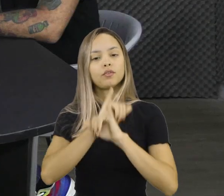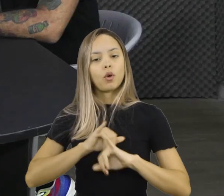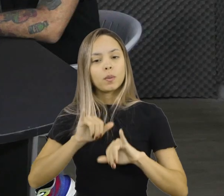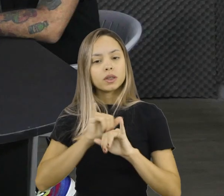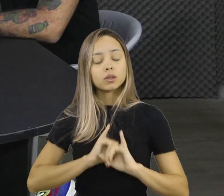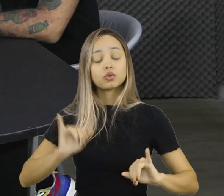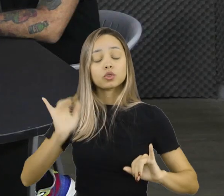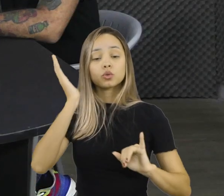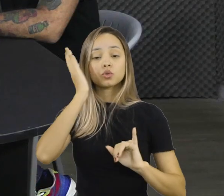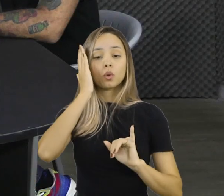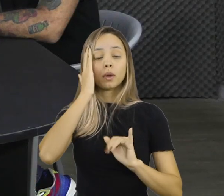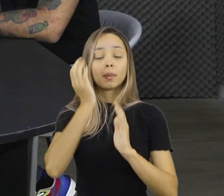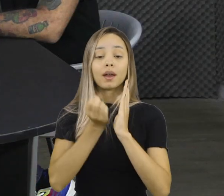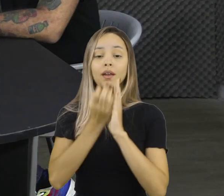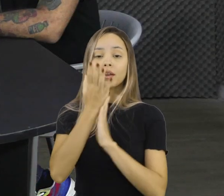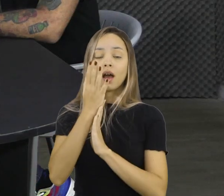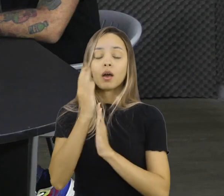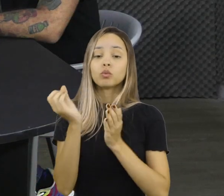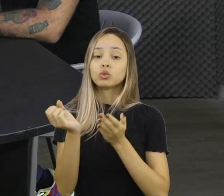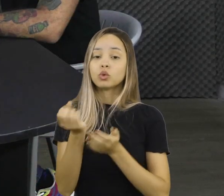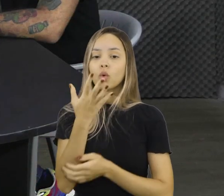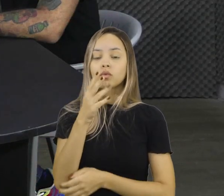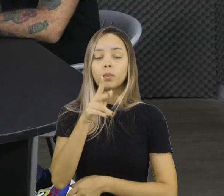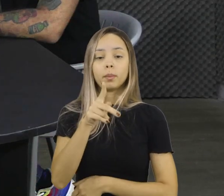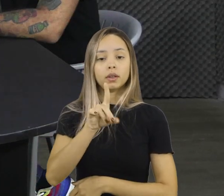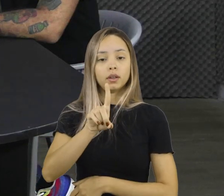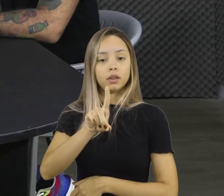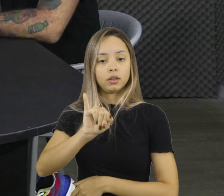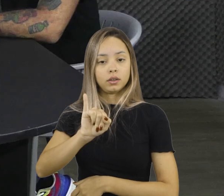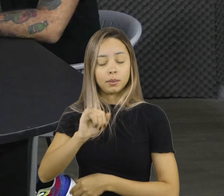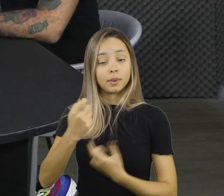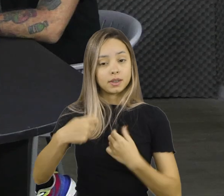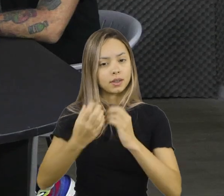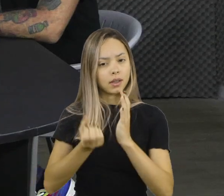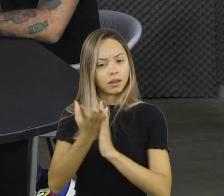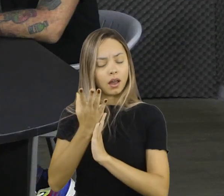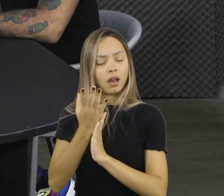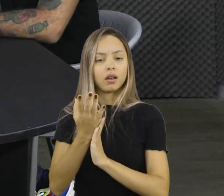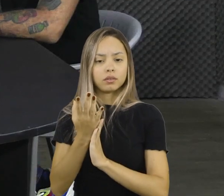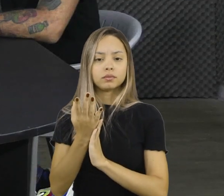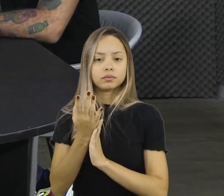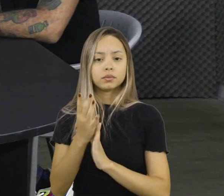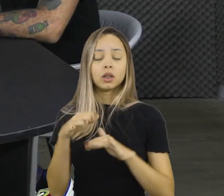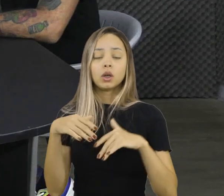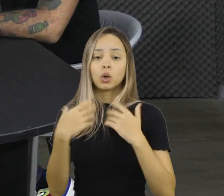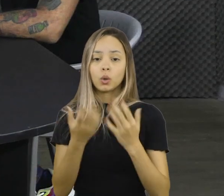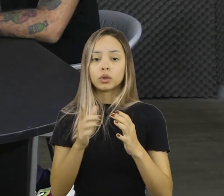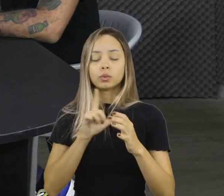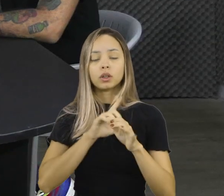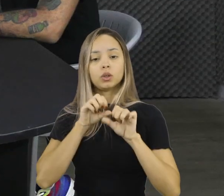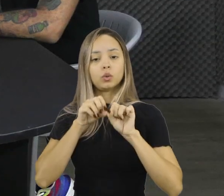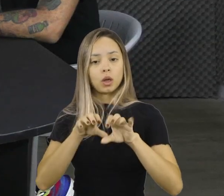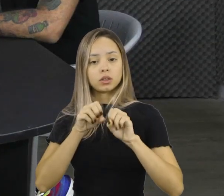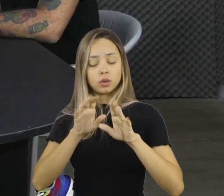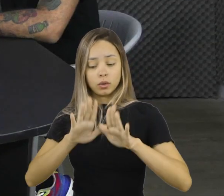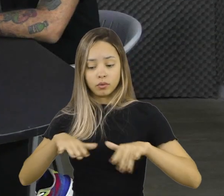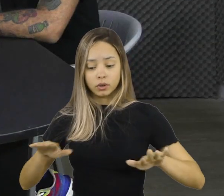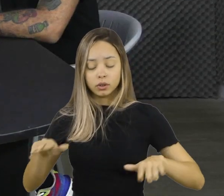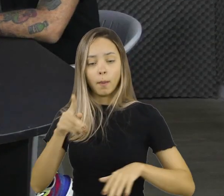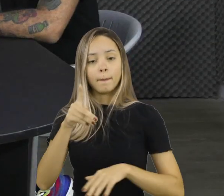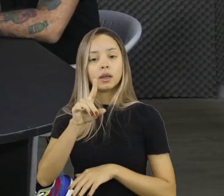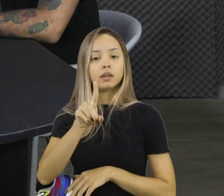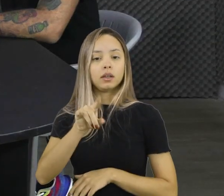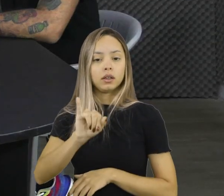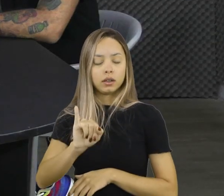preparar meu novo PDI porque eu preciso preparar um novo PDI quando sai da educação infantil é um PDI